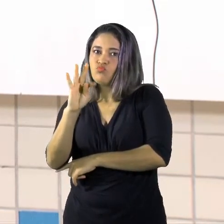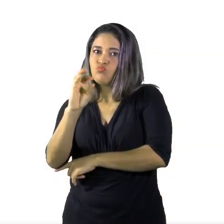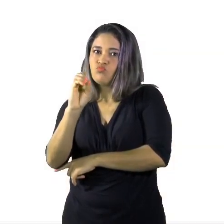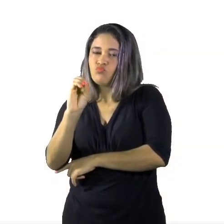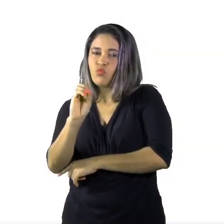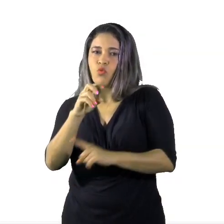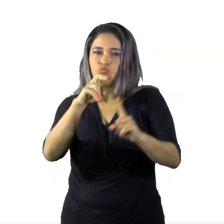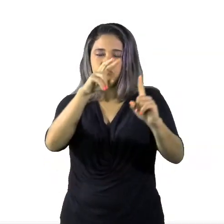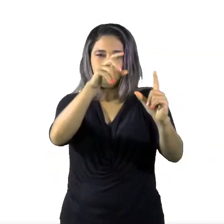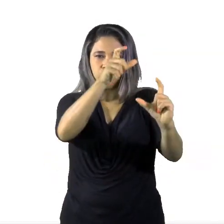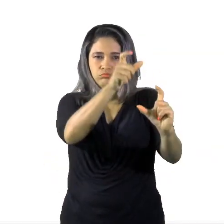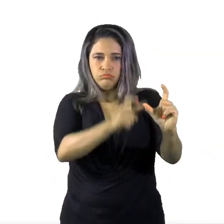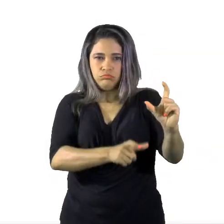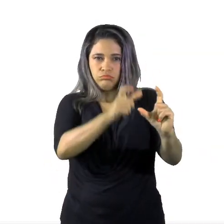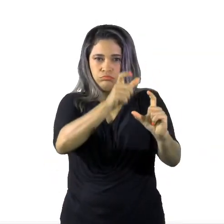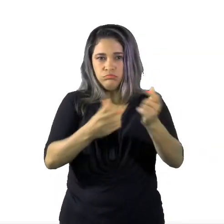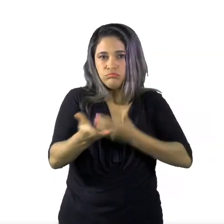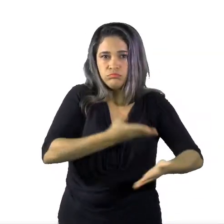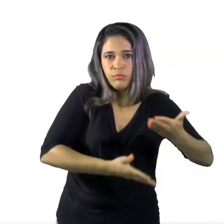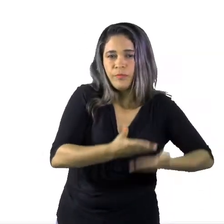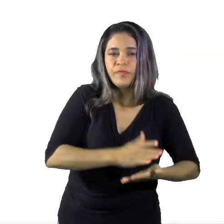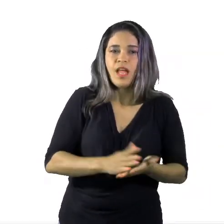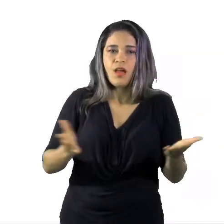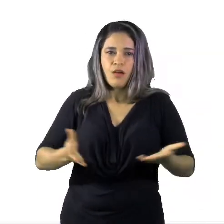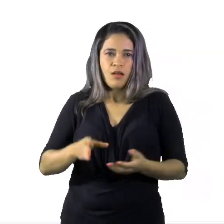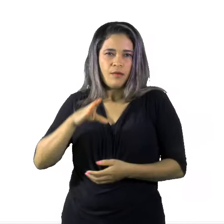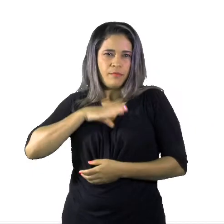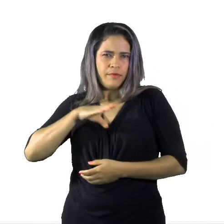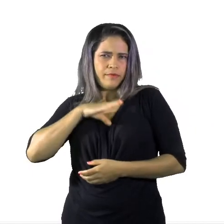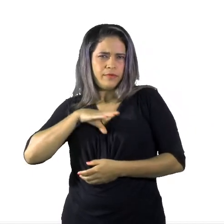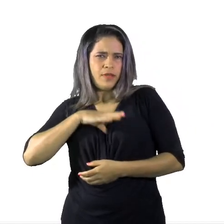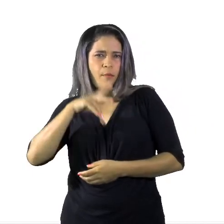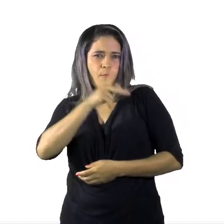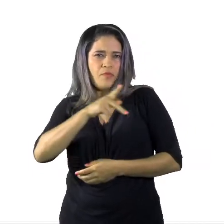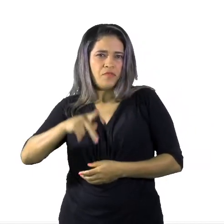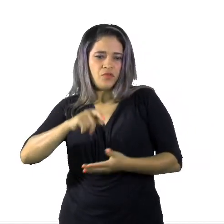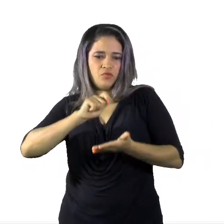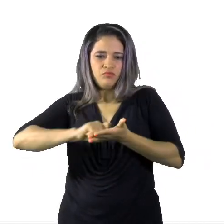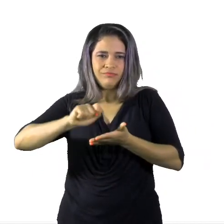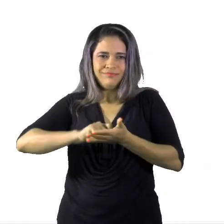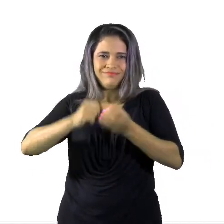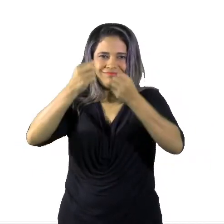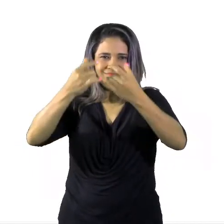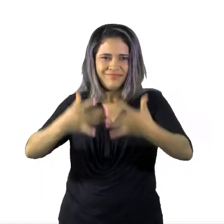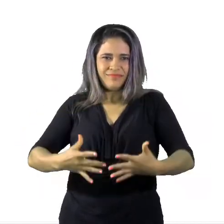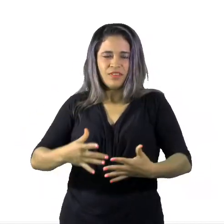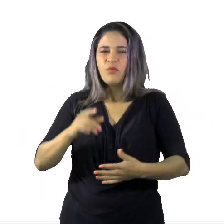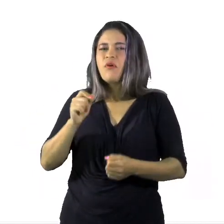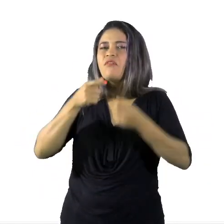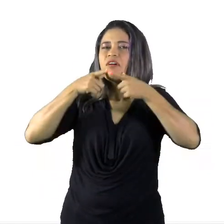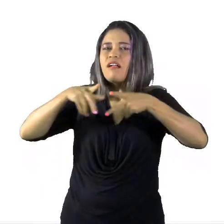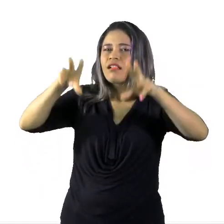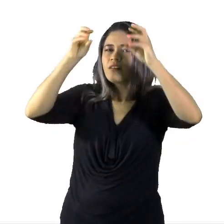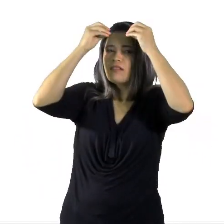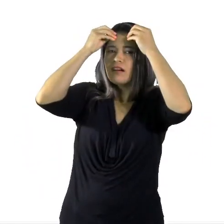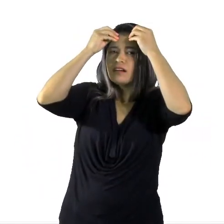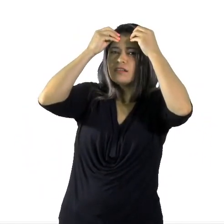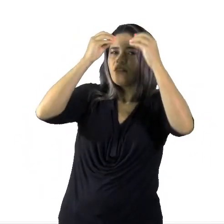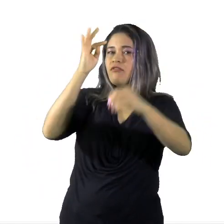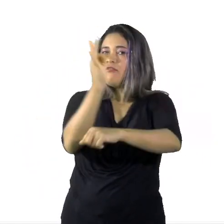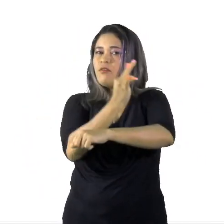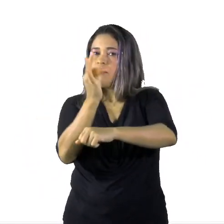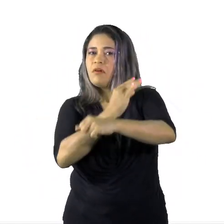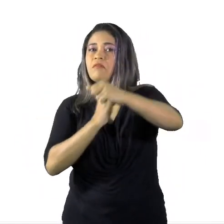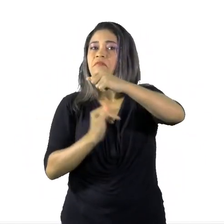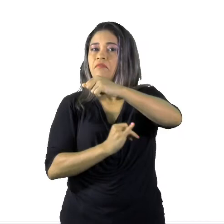leitor elaborada pela professora de língua portuguesa trata de quê? Qual foi a linguagem empregada, formal ou informal? E